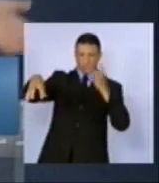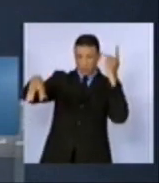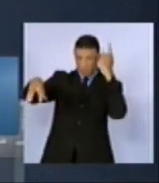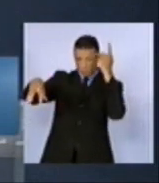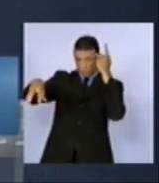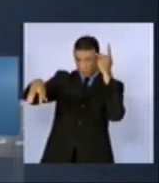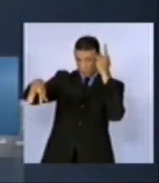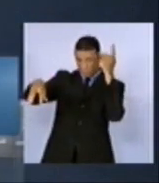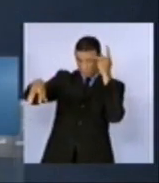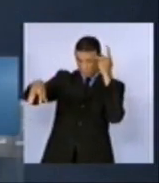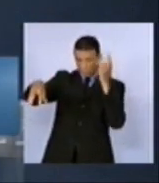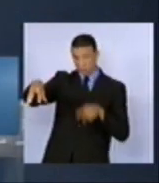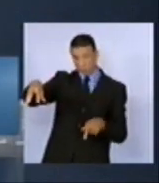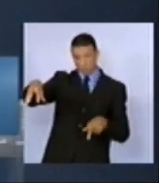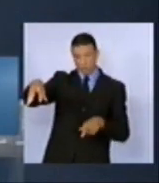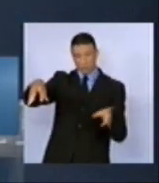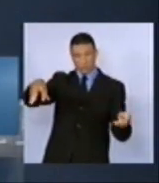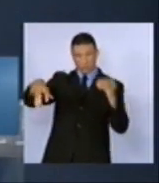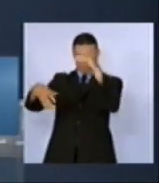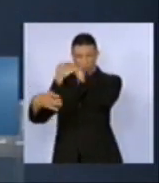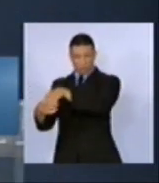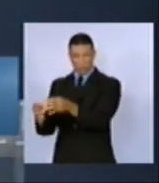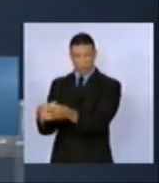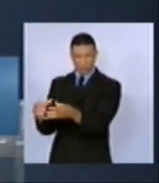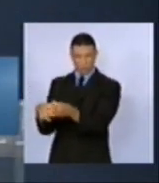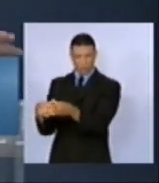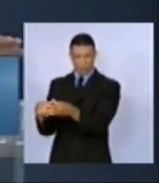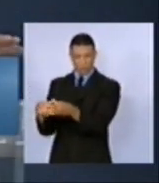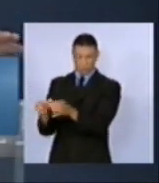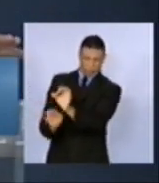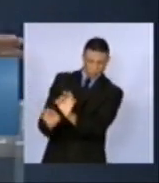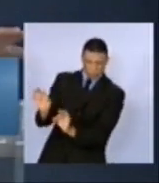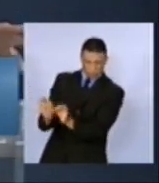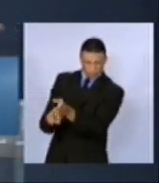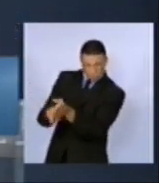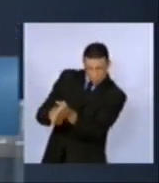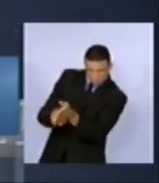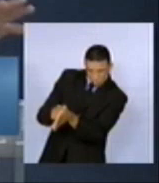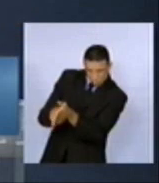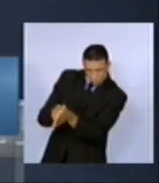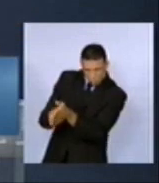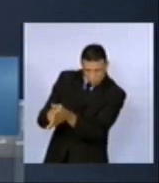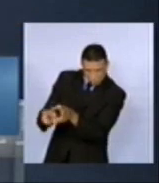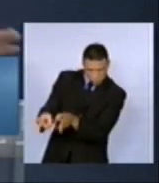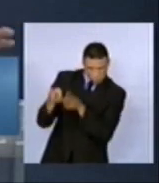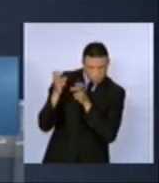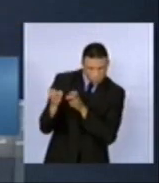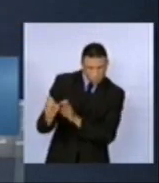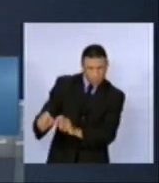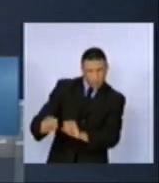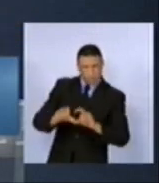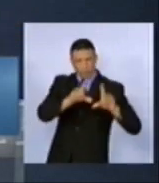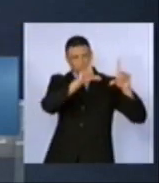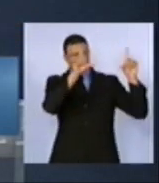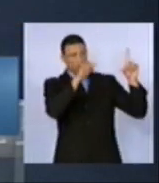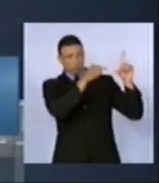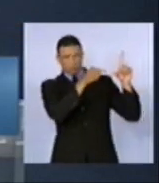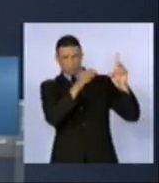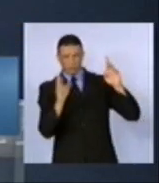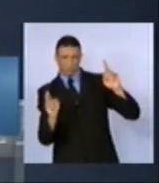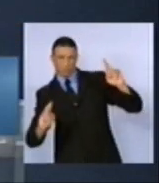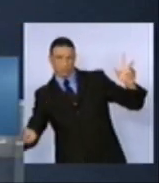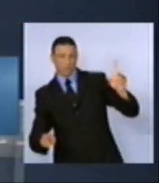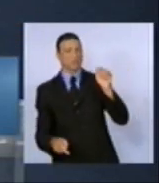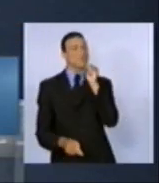grupo e para Carlos ser em São Paulo tá mostrando que não é é sempre muito diferente